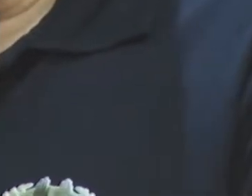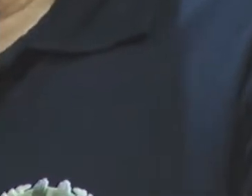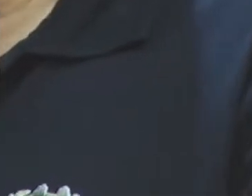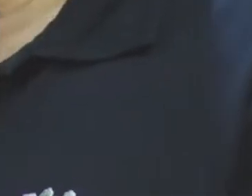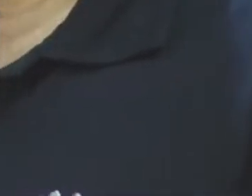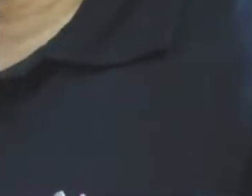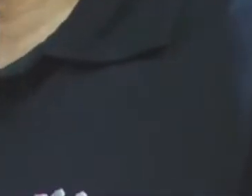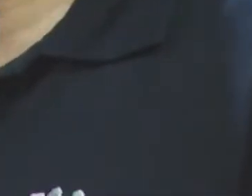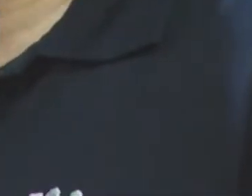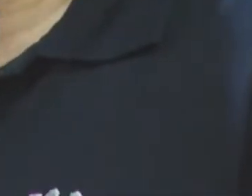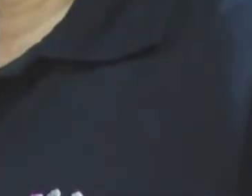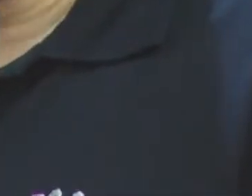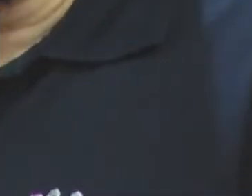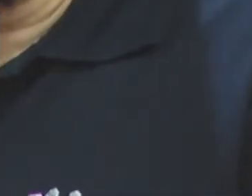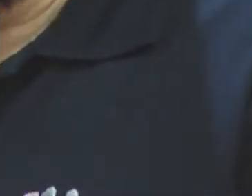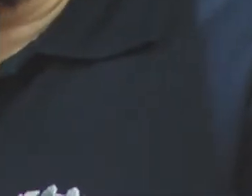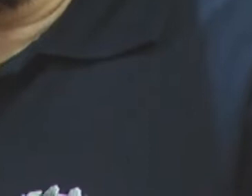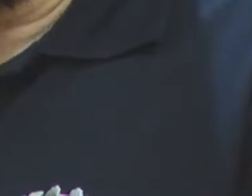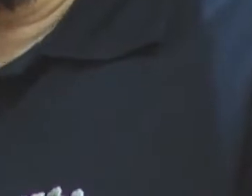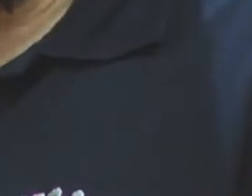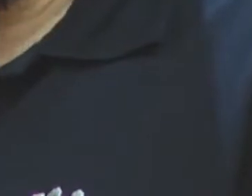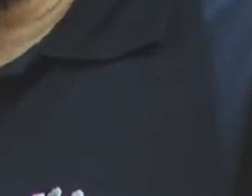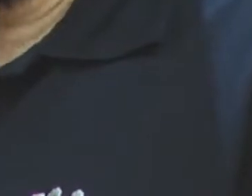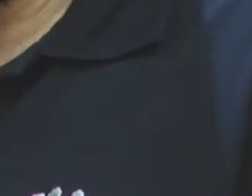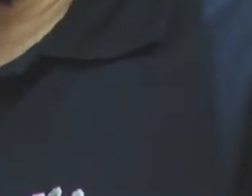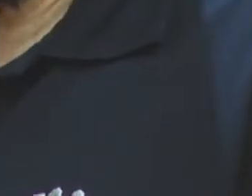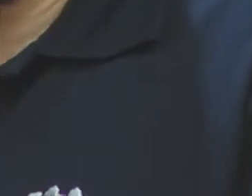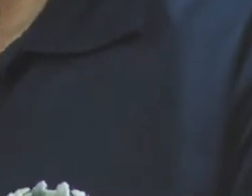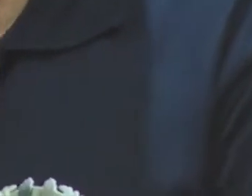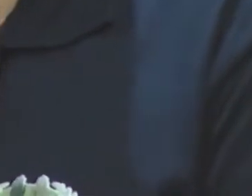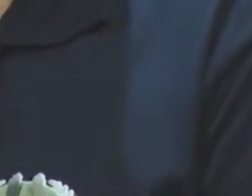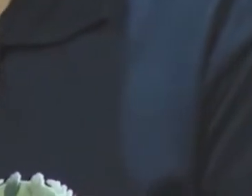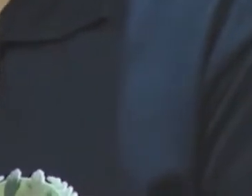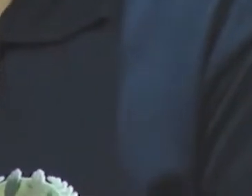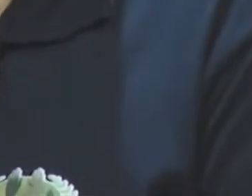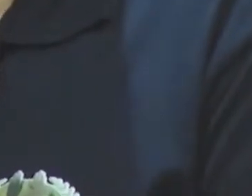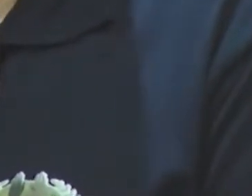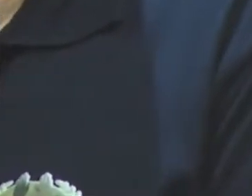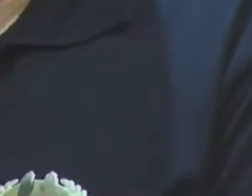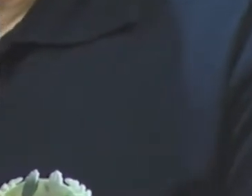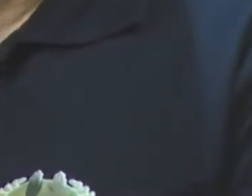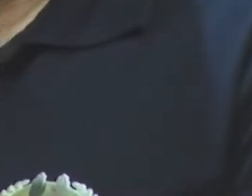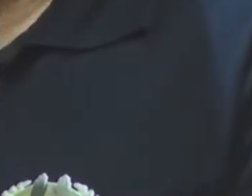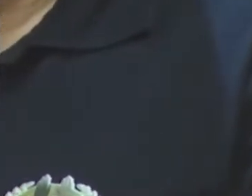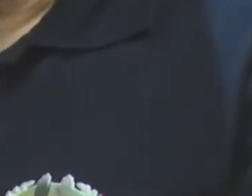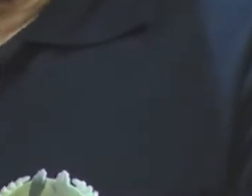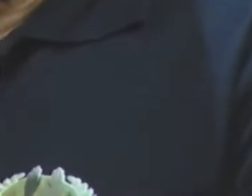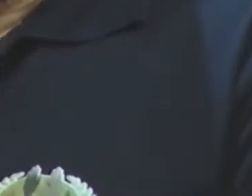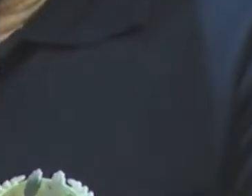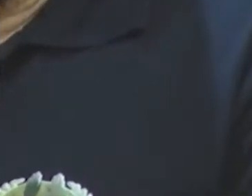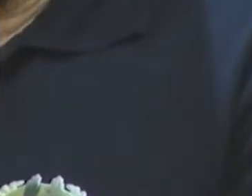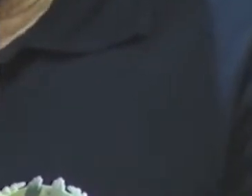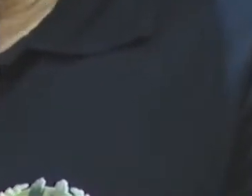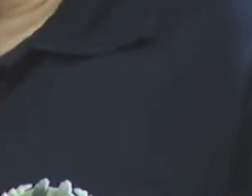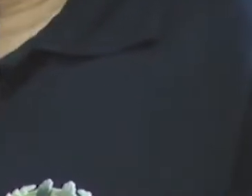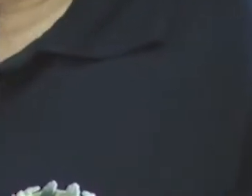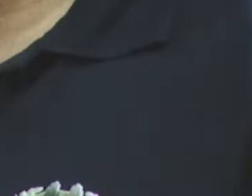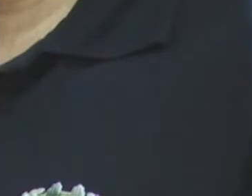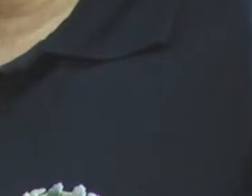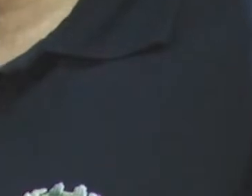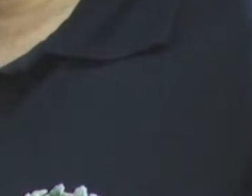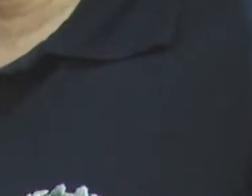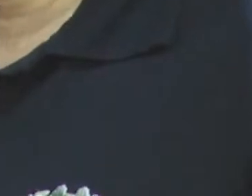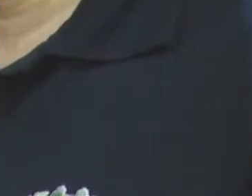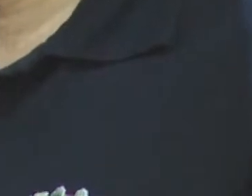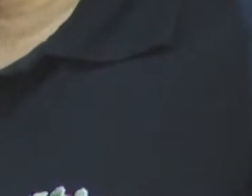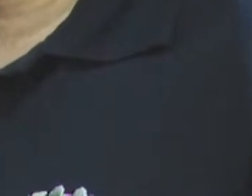extremamente importante e realmente se o desconto oferecido fosse maior, ficaria ainda melhor, né? Mas nós